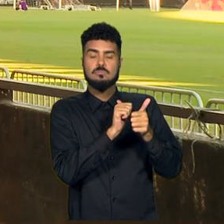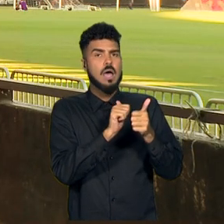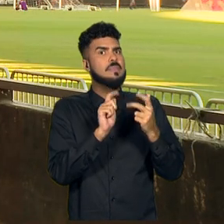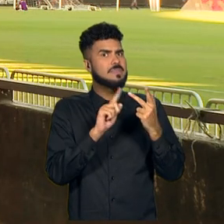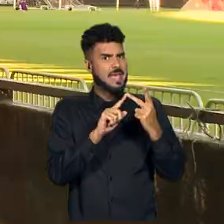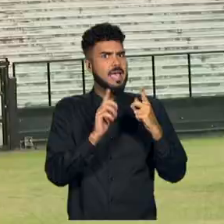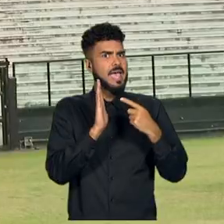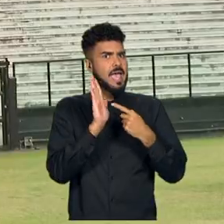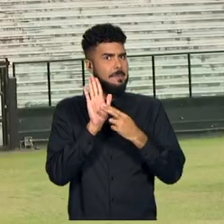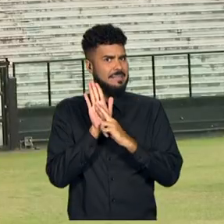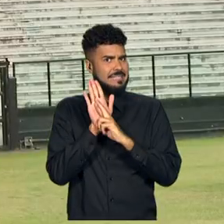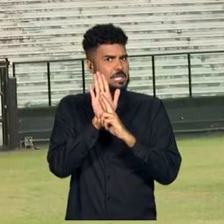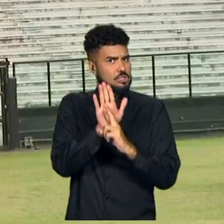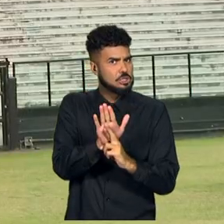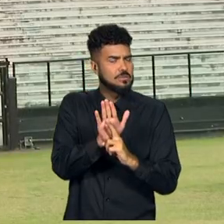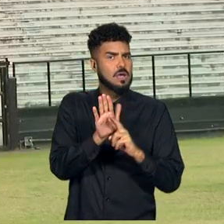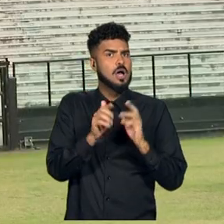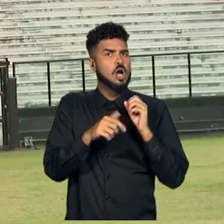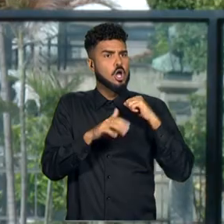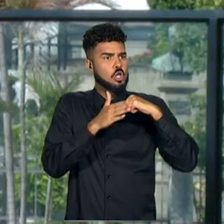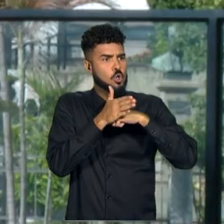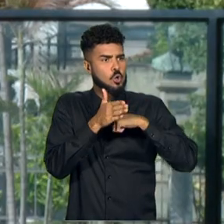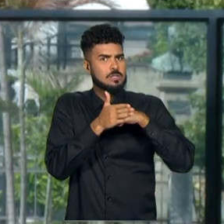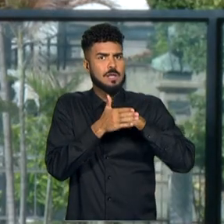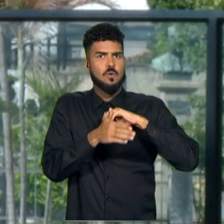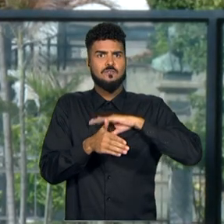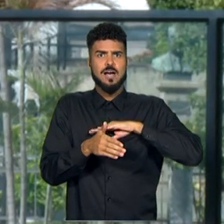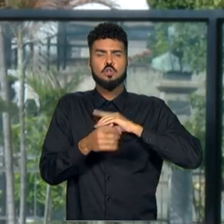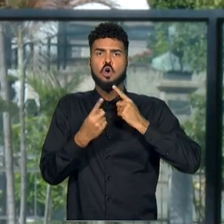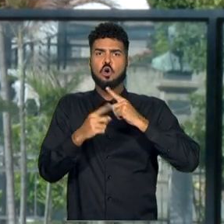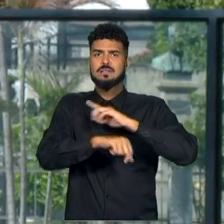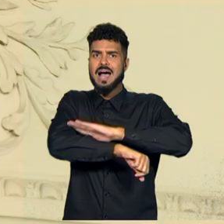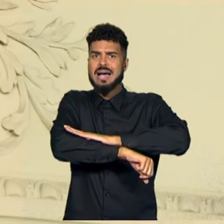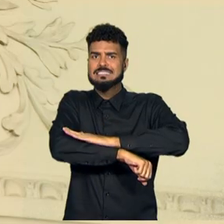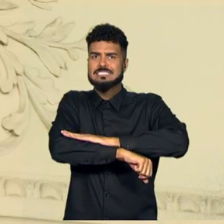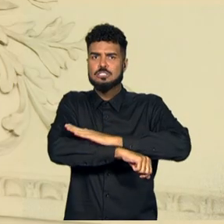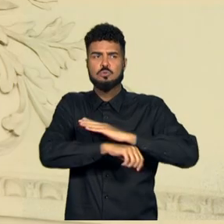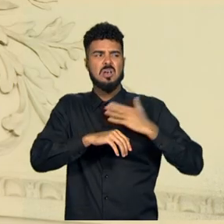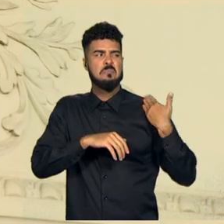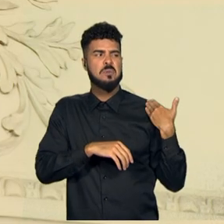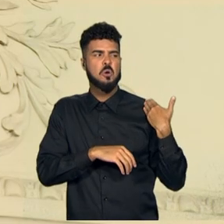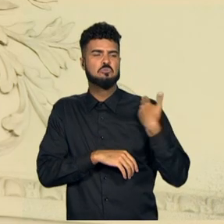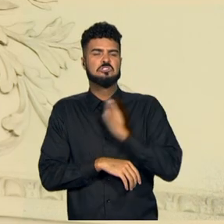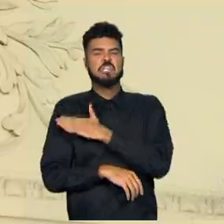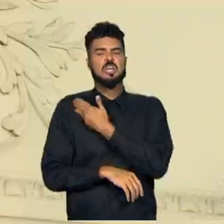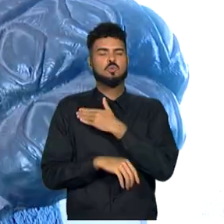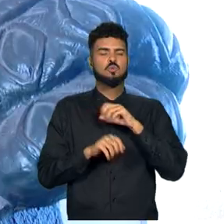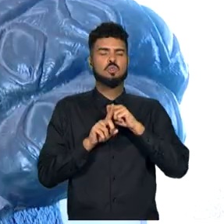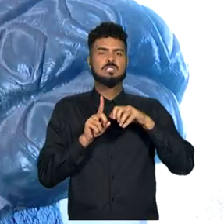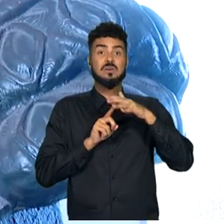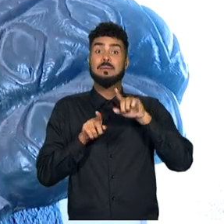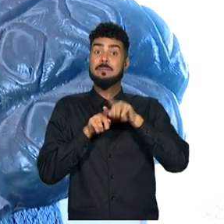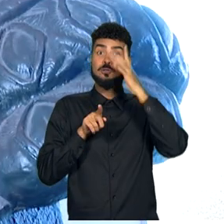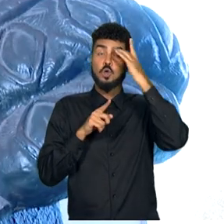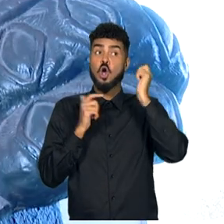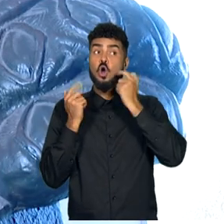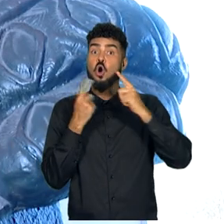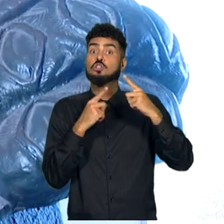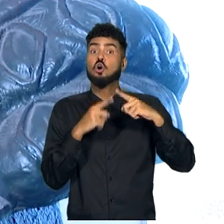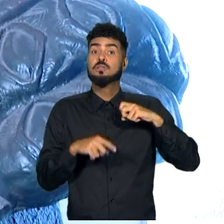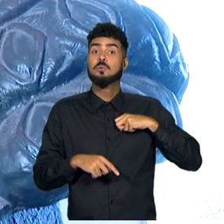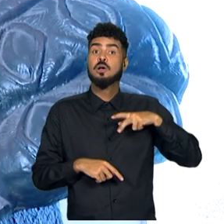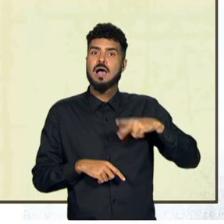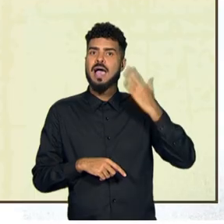ele materializa a luta do Vasco contra o racismo, o preconceito social e o antilusitanismo, que era muito forte durante toda a